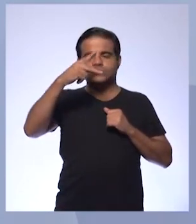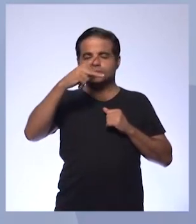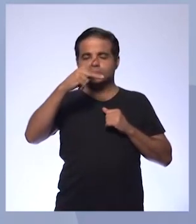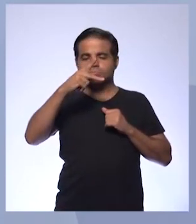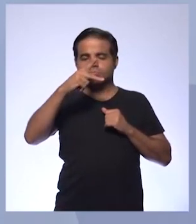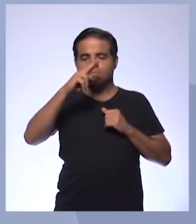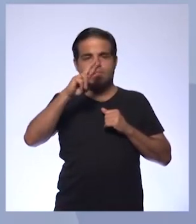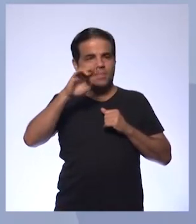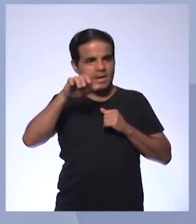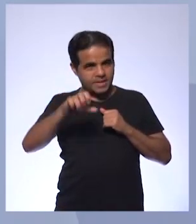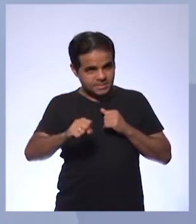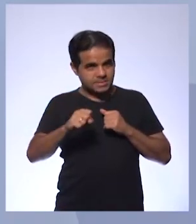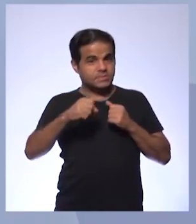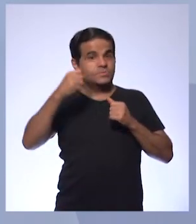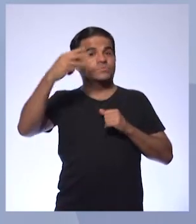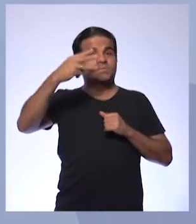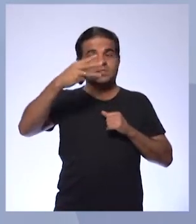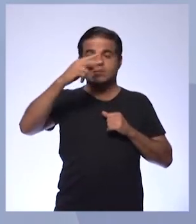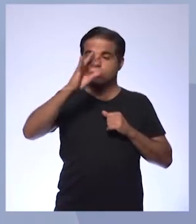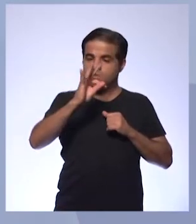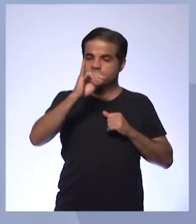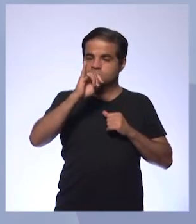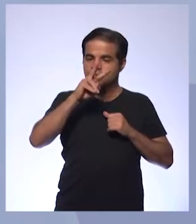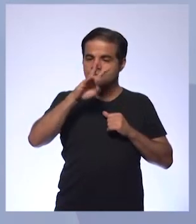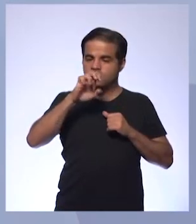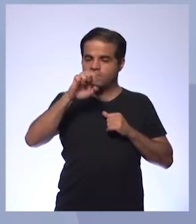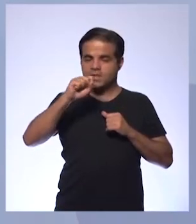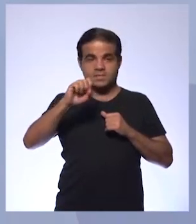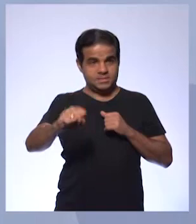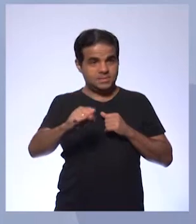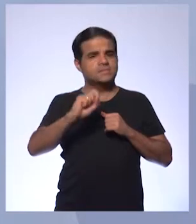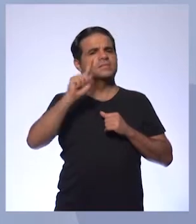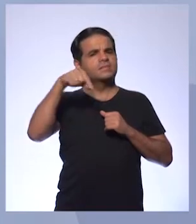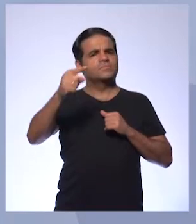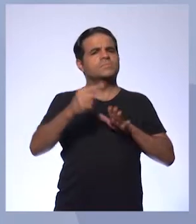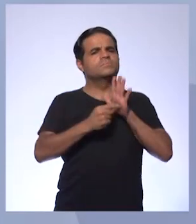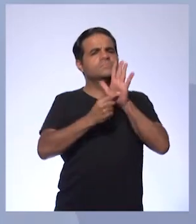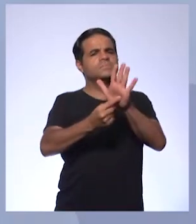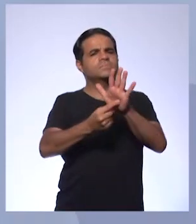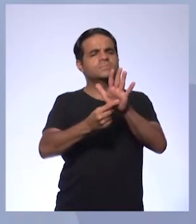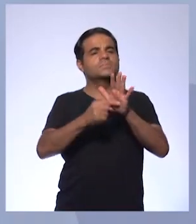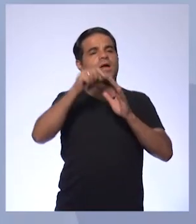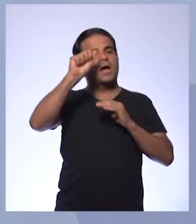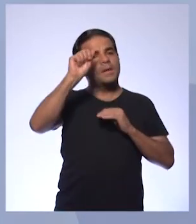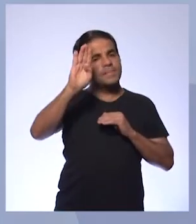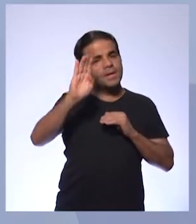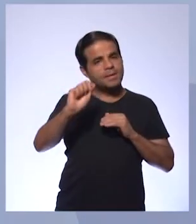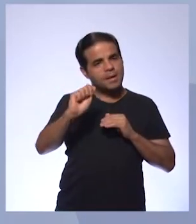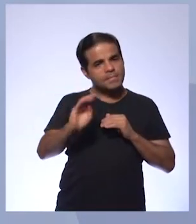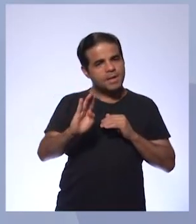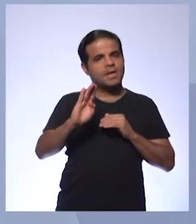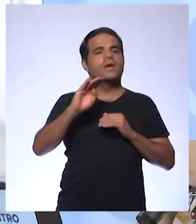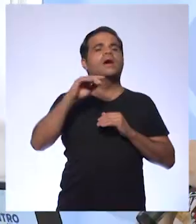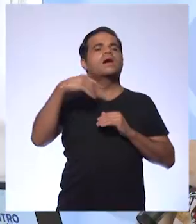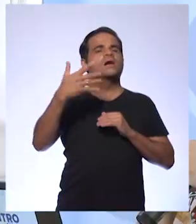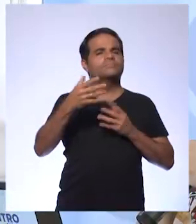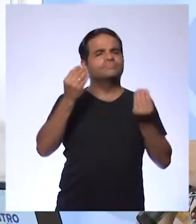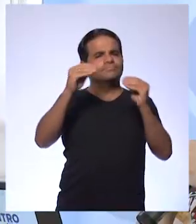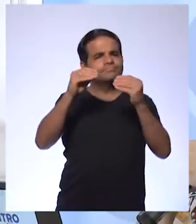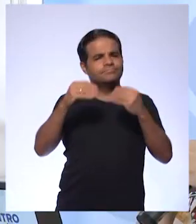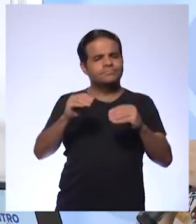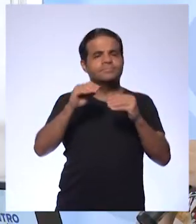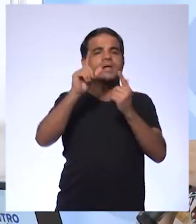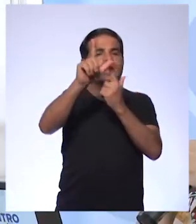terceiro, tivesses. E aí, a gente apresentou um esquema de rimas A, B, B, A. A gente só coloca